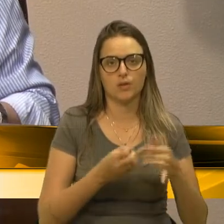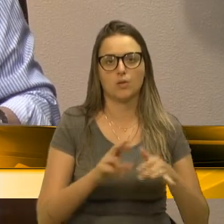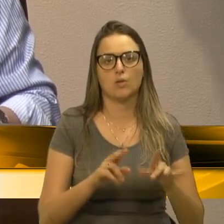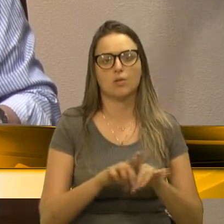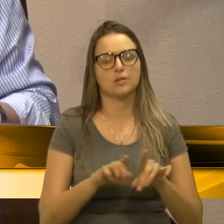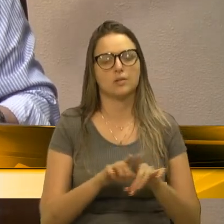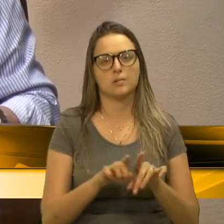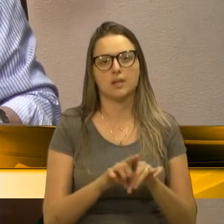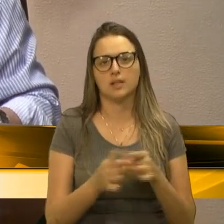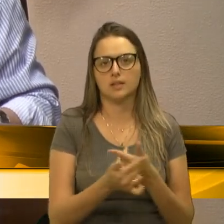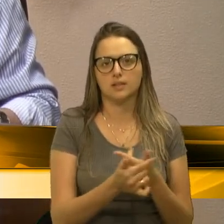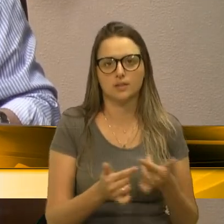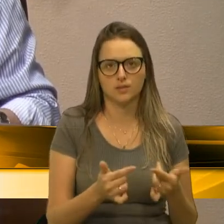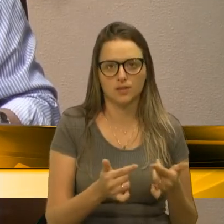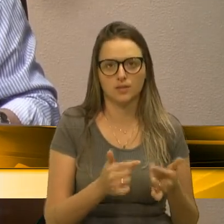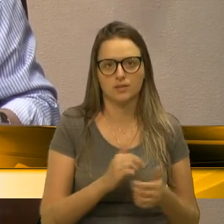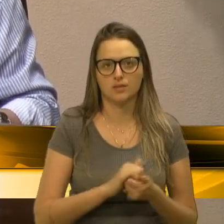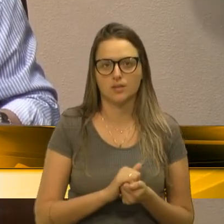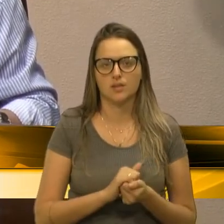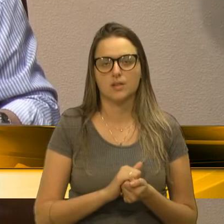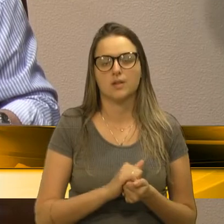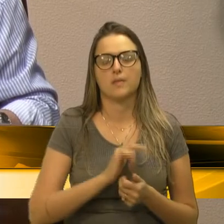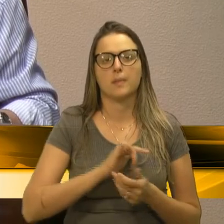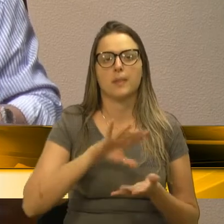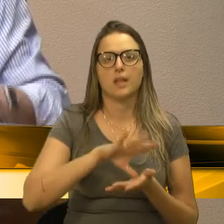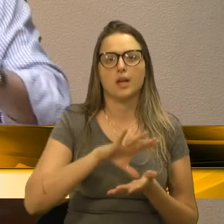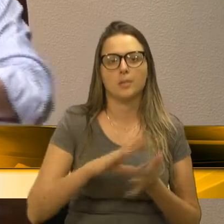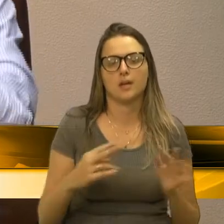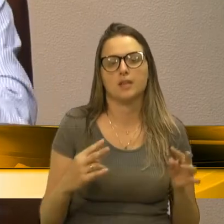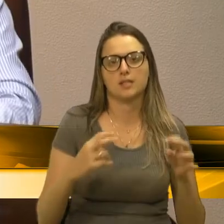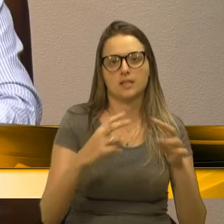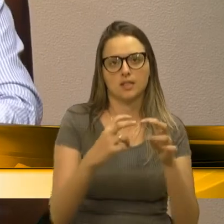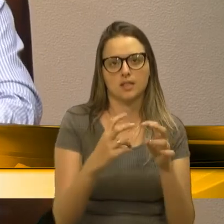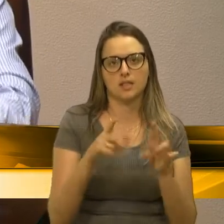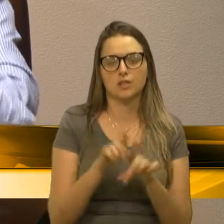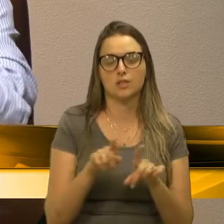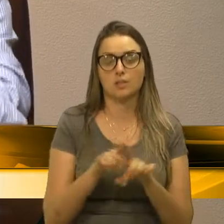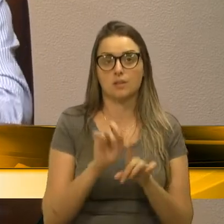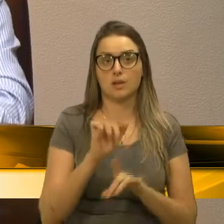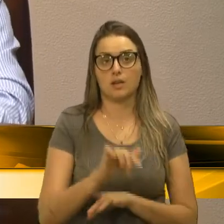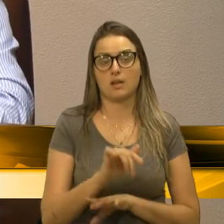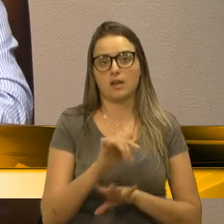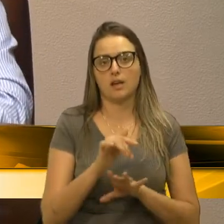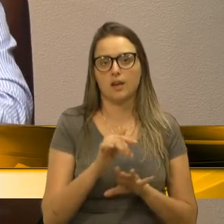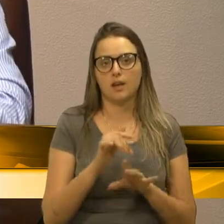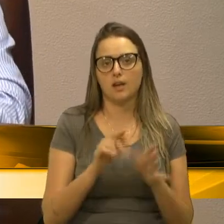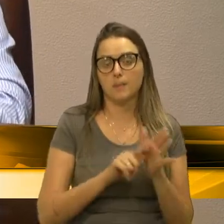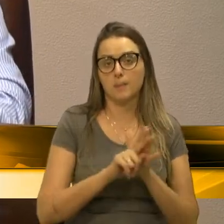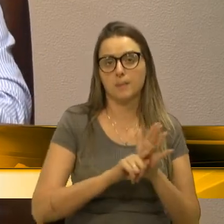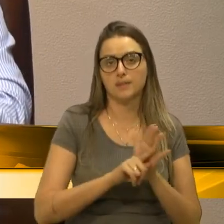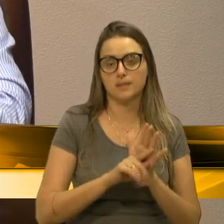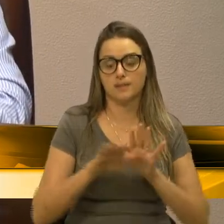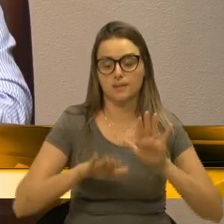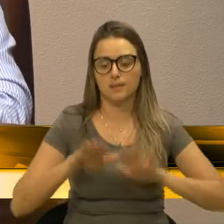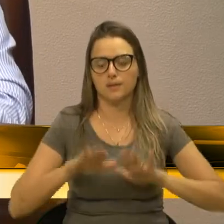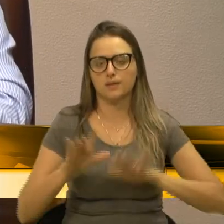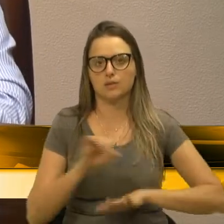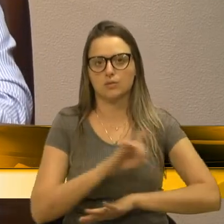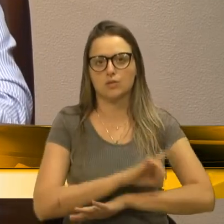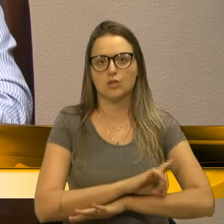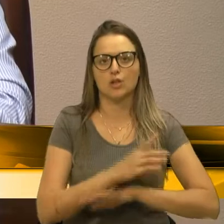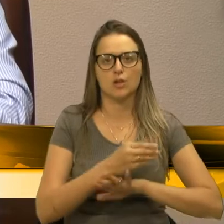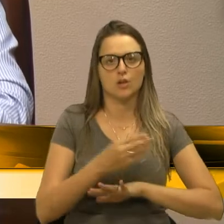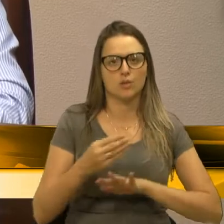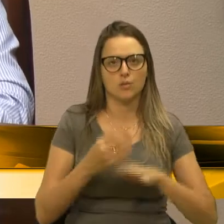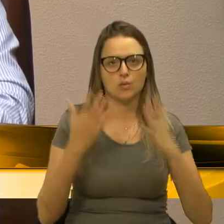não temos. E outra questão é que os banheiros da Praça Dante, o sistema de esgoto deles é fossa, então, conforme o dia, muito abafado, o dia de